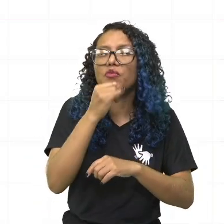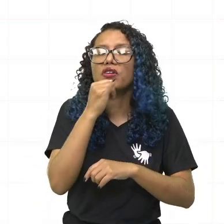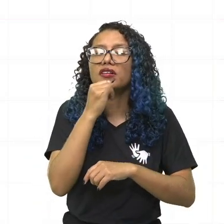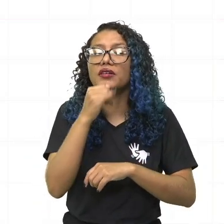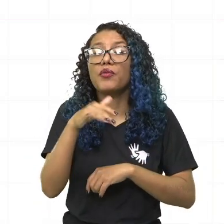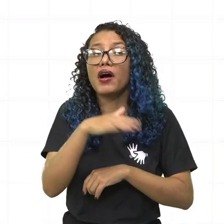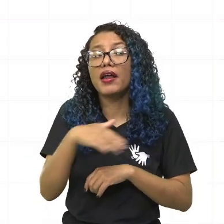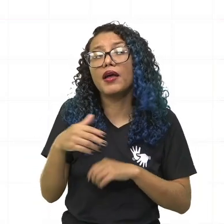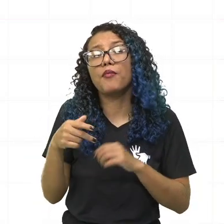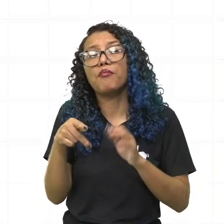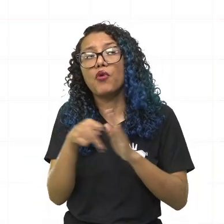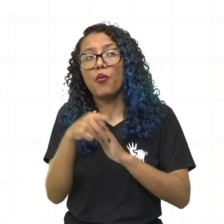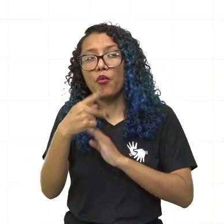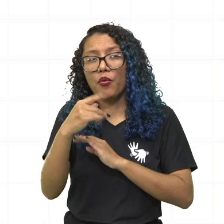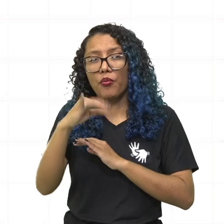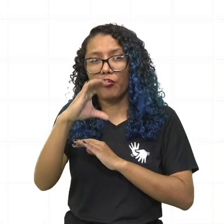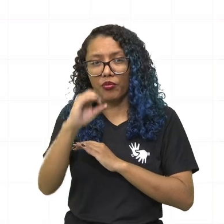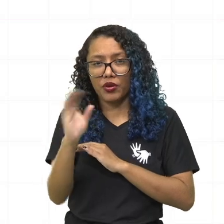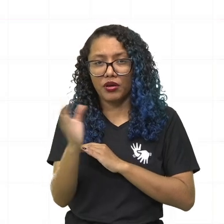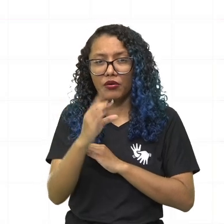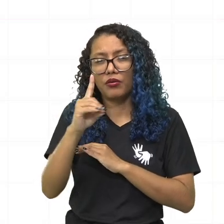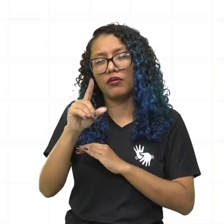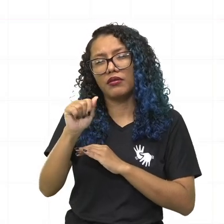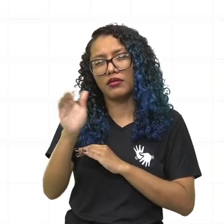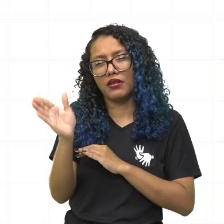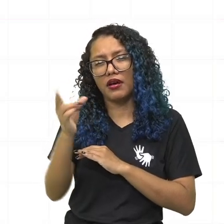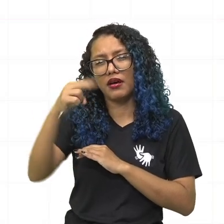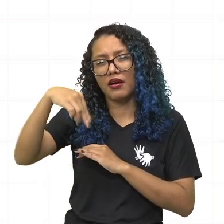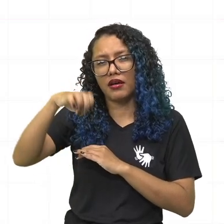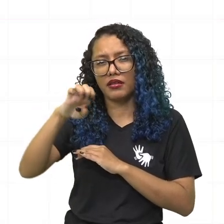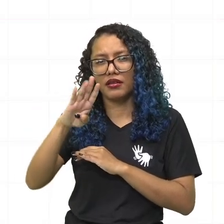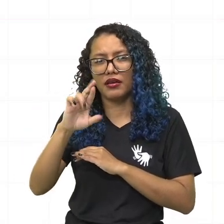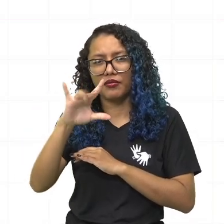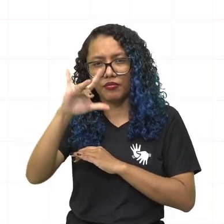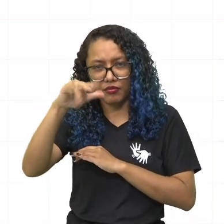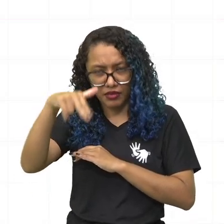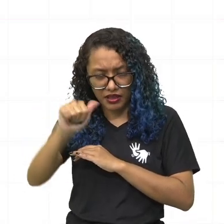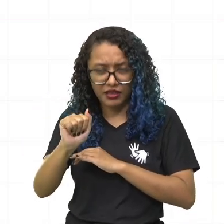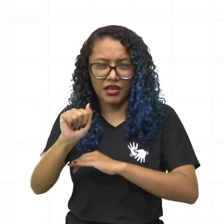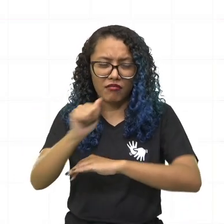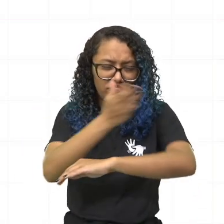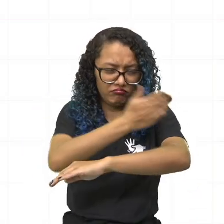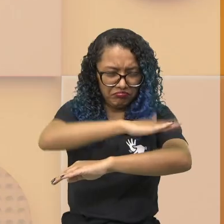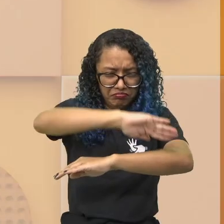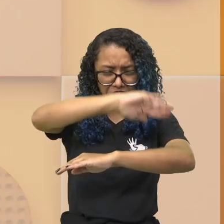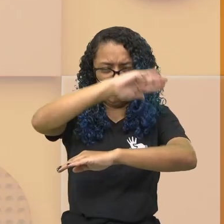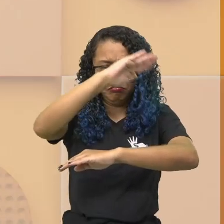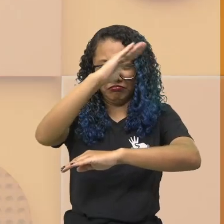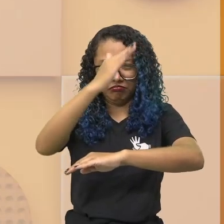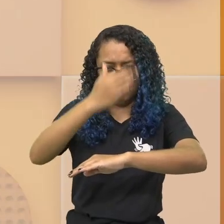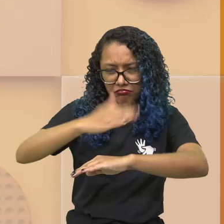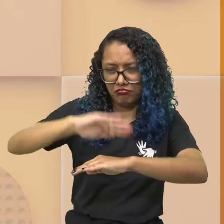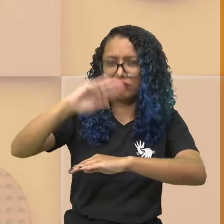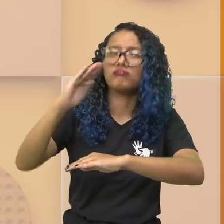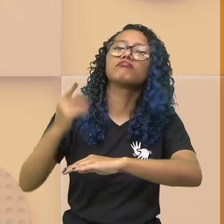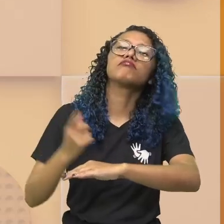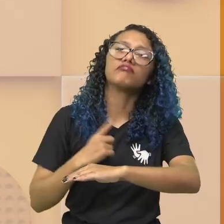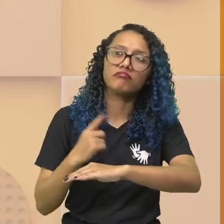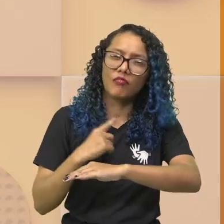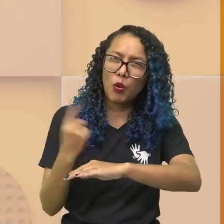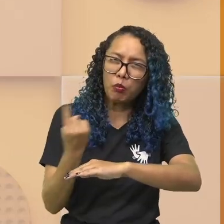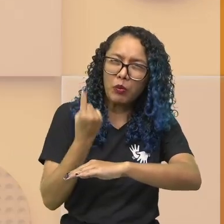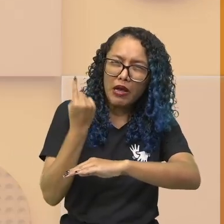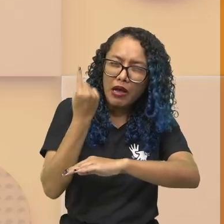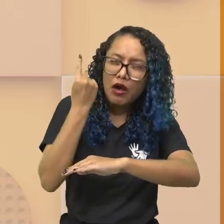por exemplo, né, aqui na região norte do Brasil, é uma área próxima do chamado Planalto das Guianas, que é uma área mais alta do que a área onde